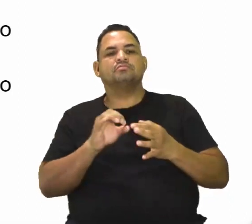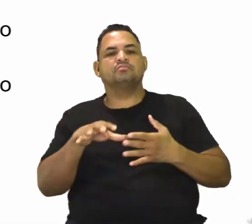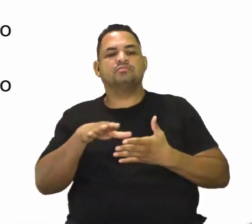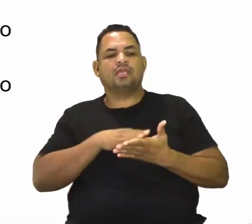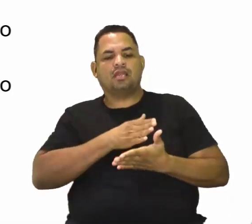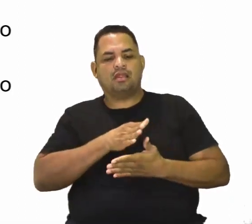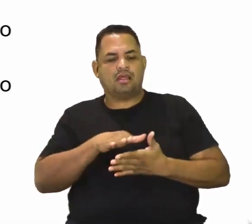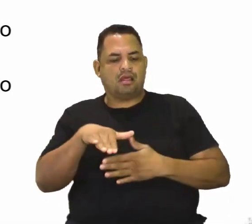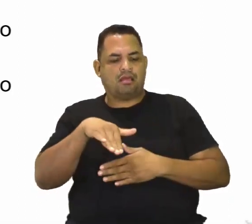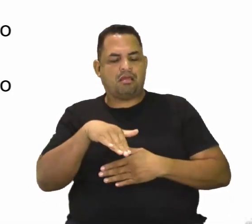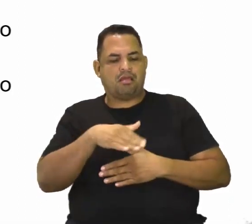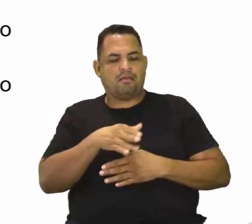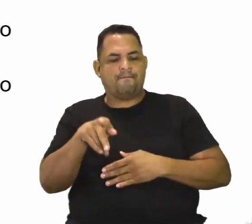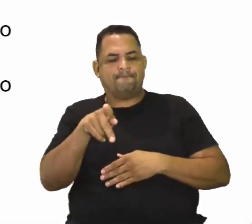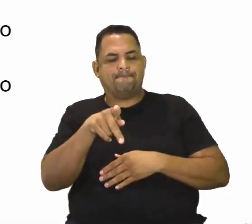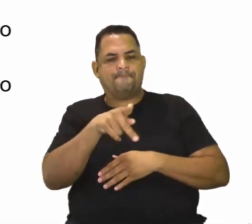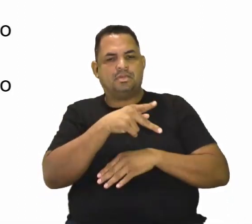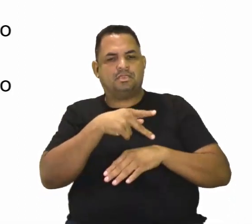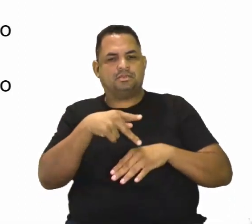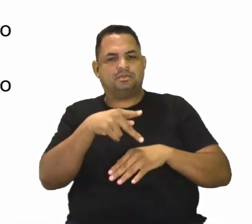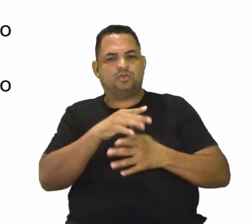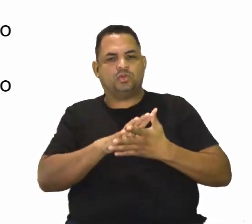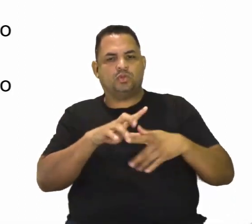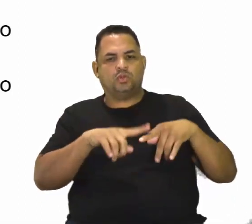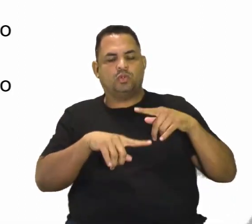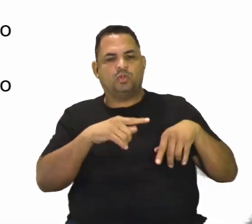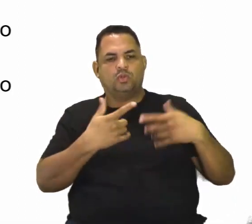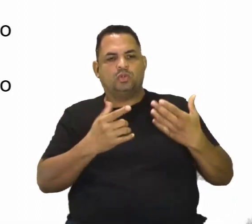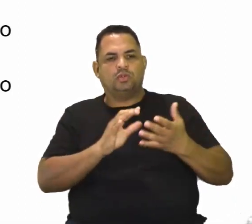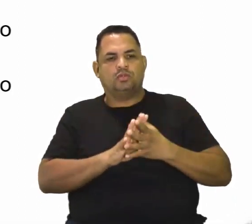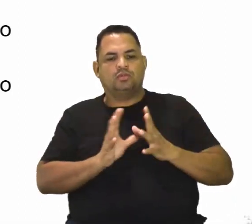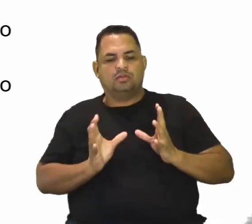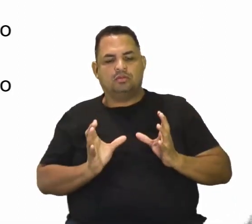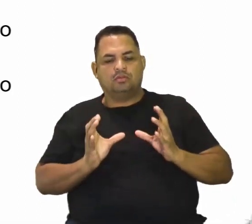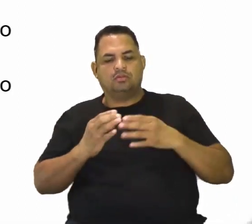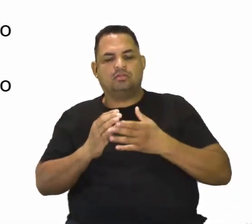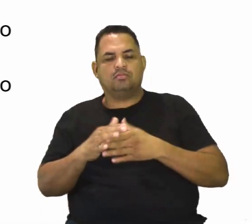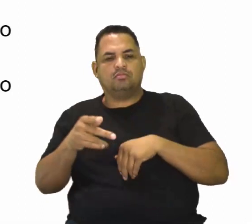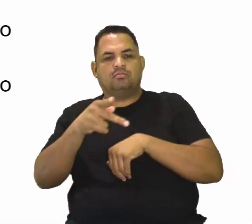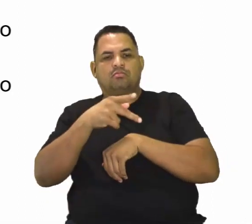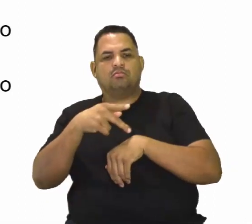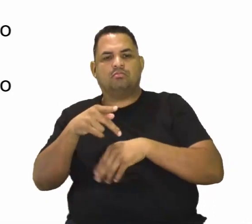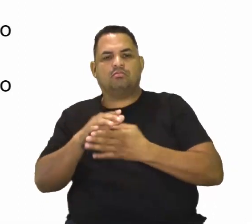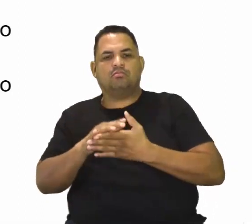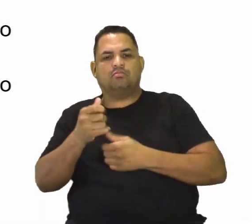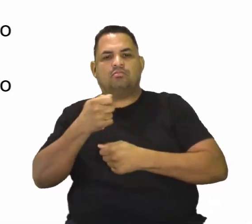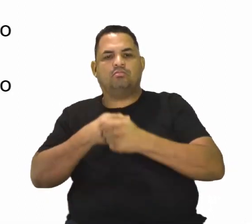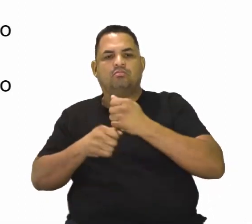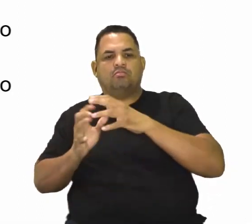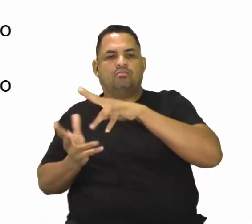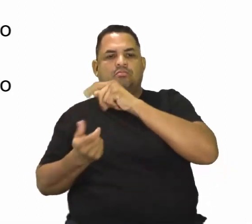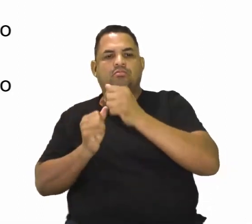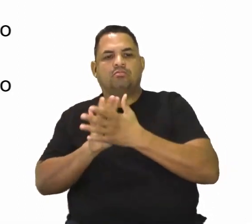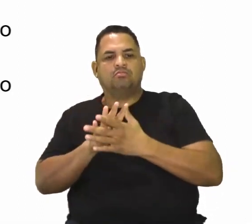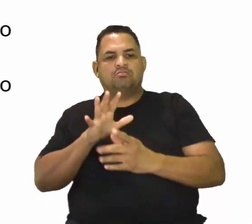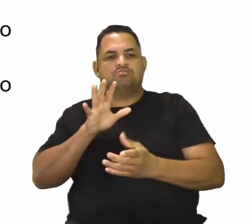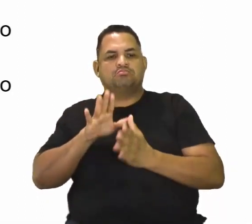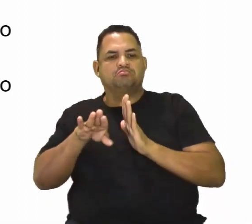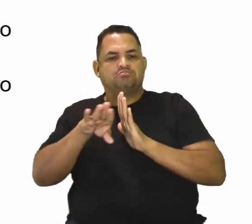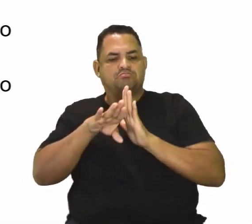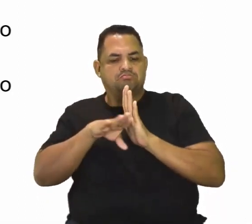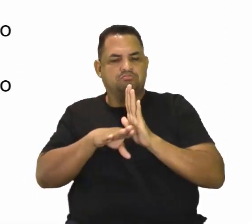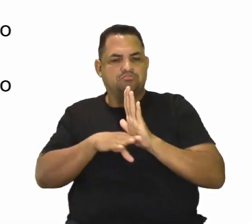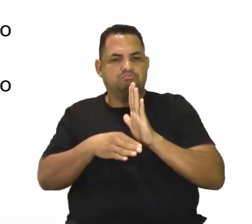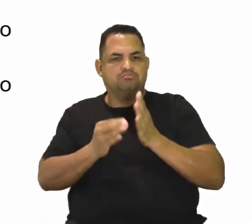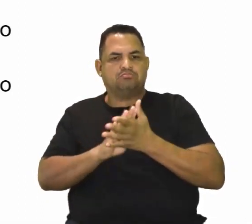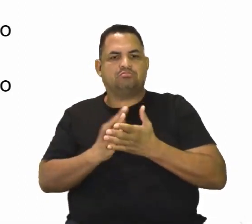de pessoas, bens e mercadorias, o maior bloco econômico do mundo, impõe vários requisitos para a adesão